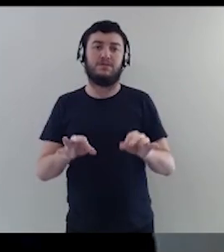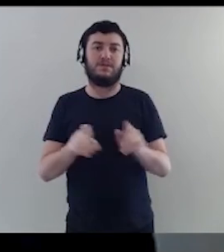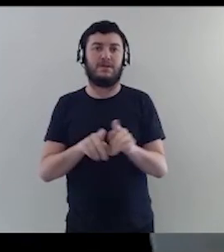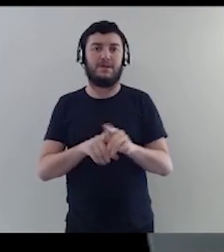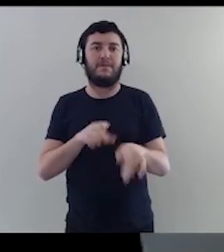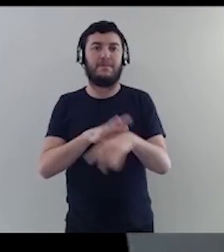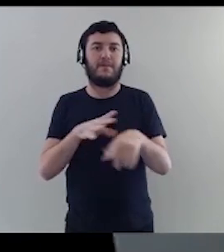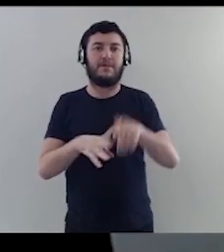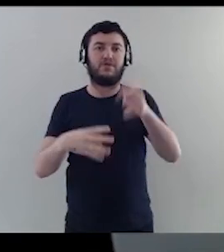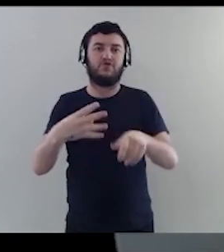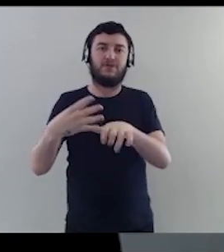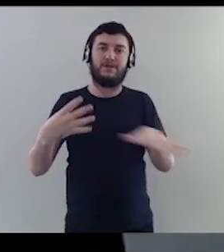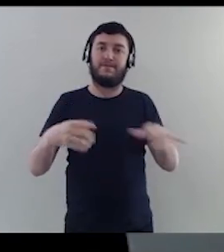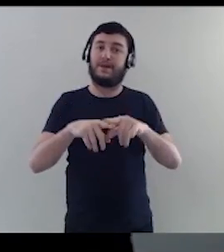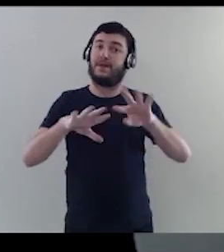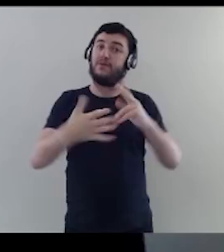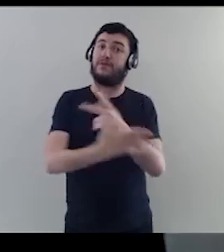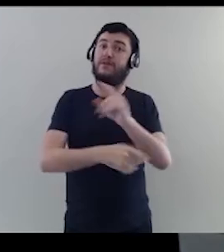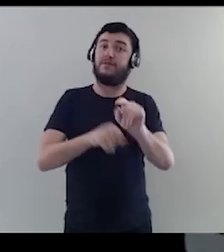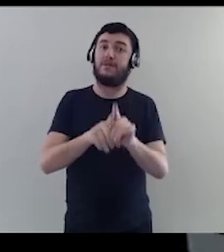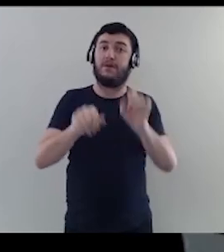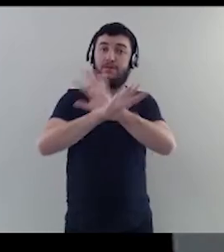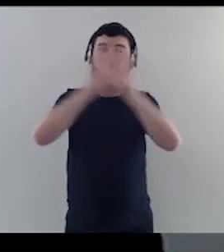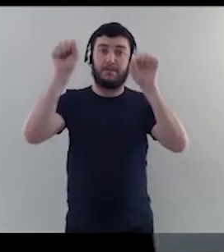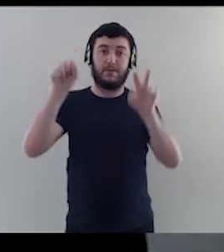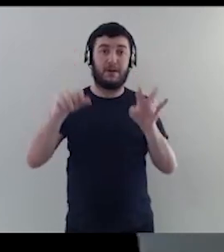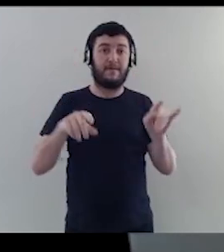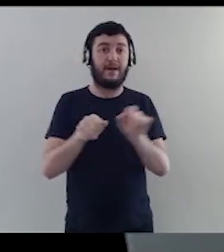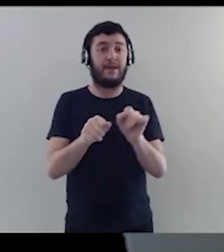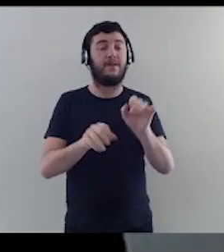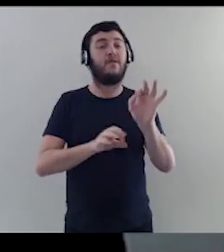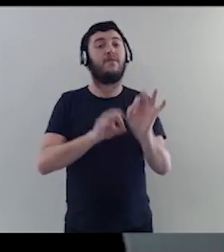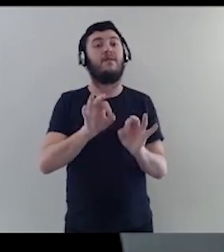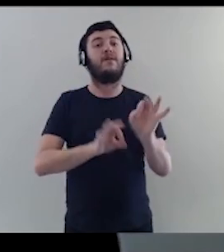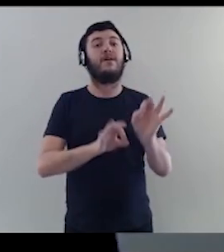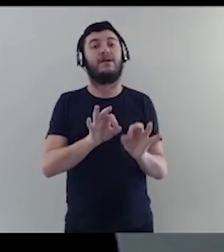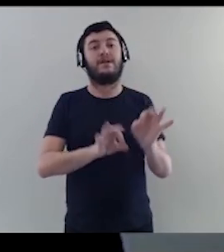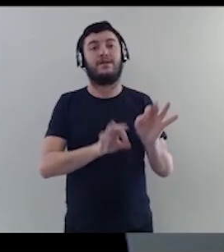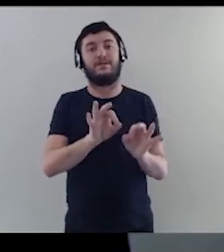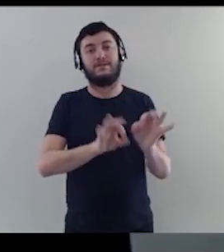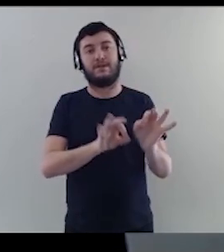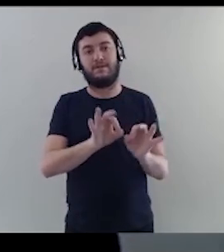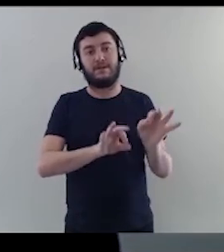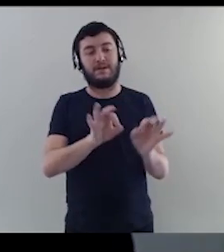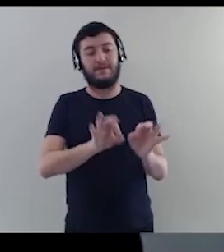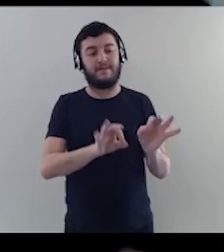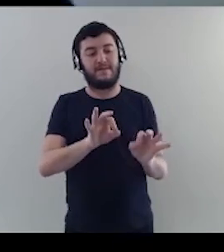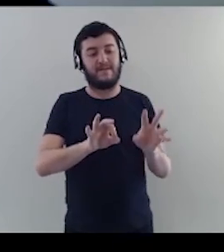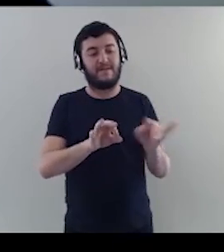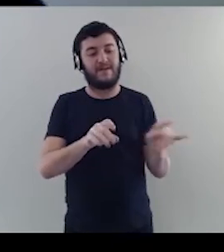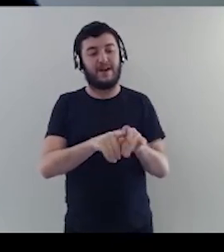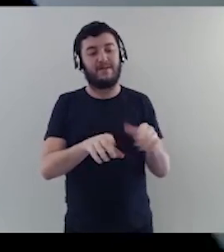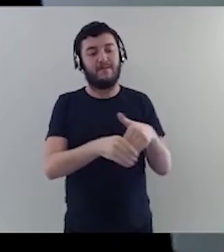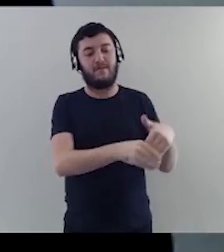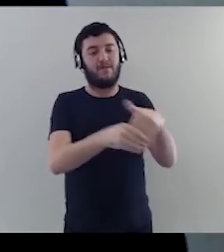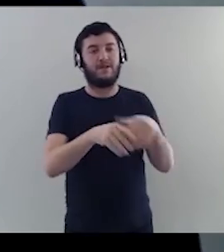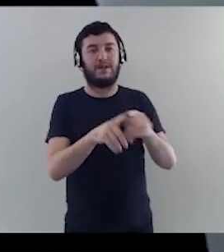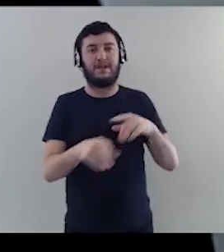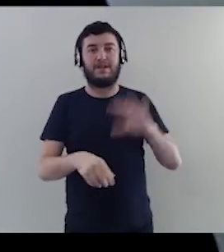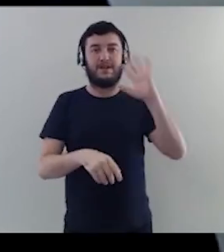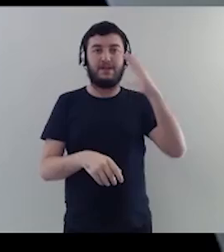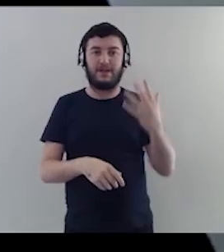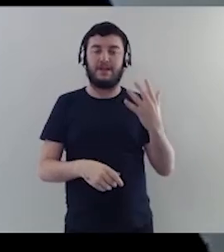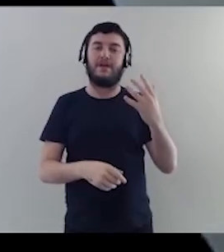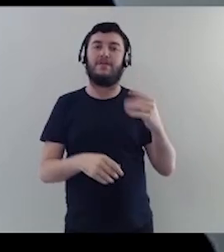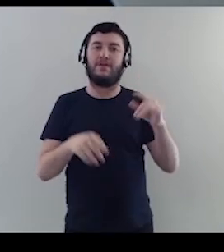o Tribunal deve apenas conferir efeitos futuros, digamos, à decisão, salvaguardando, em nome do